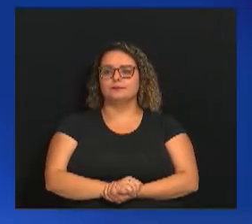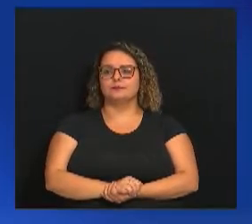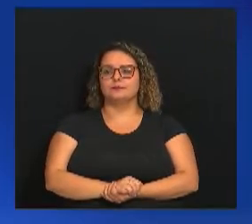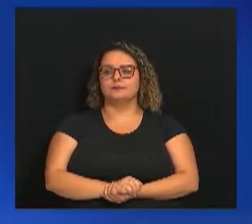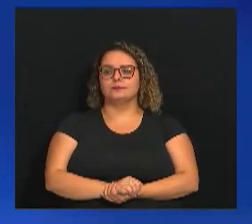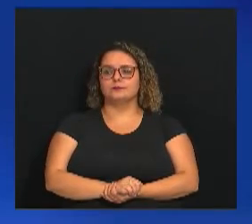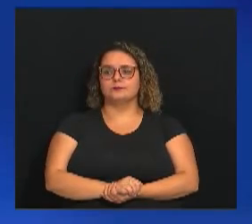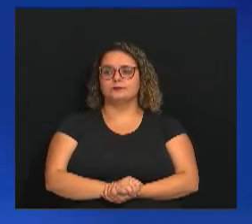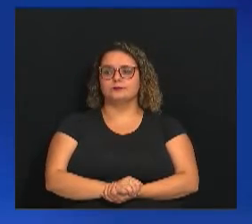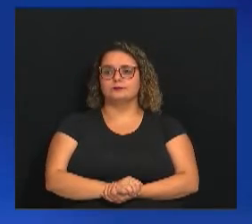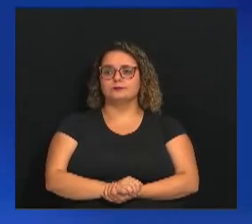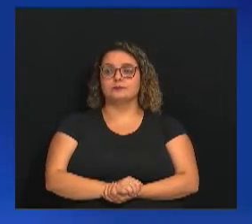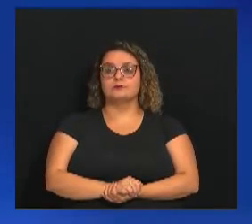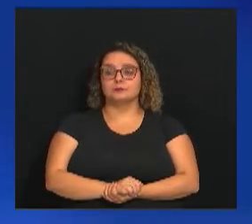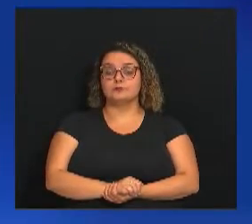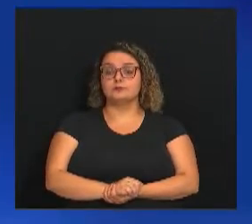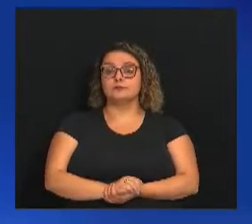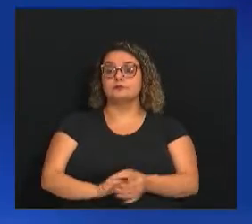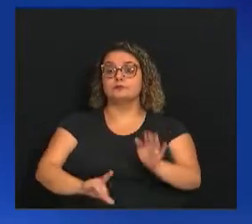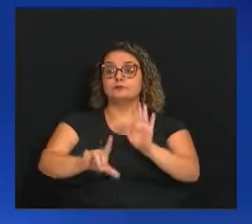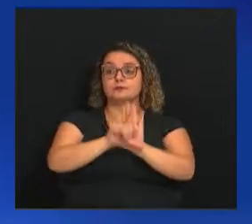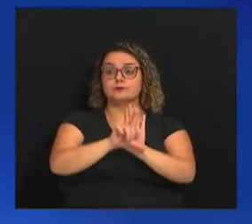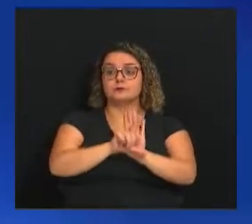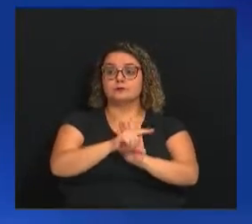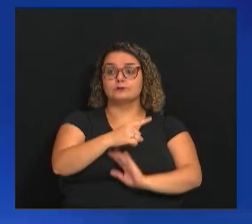Foi regulamentada a Lei número